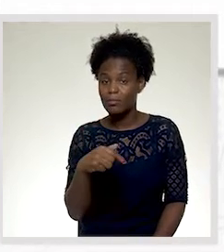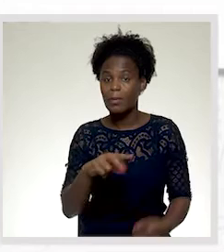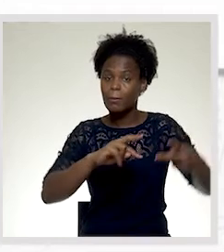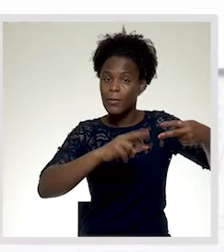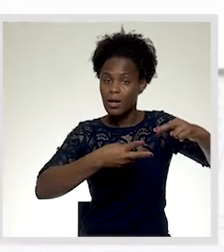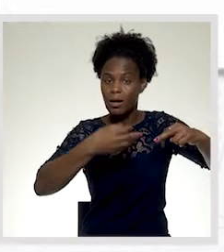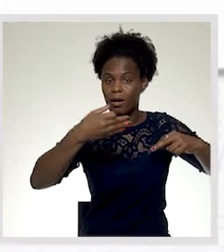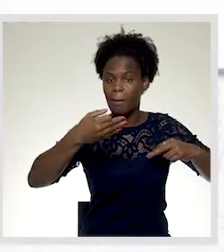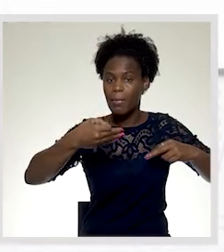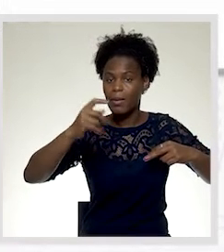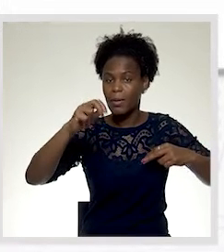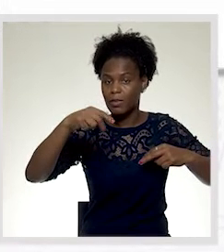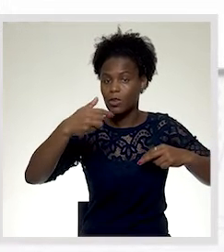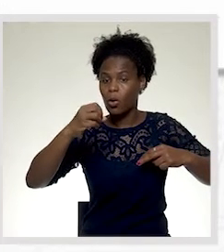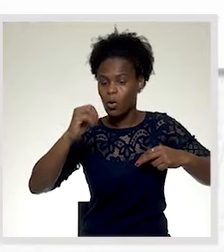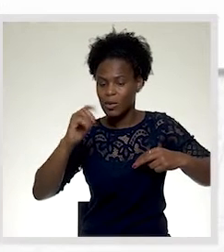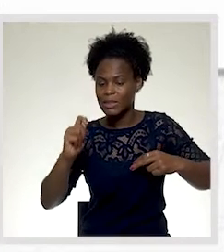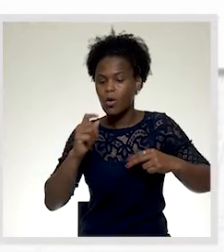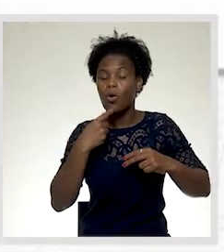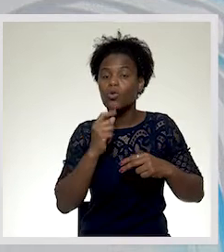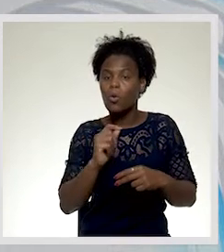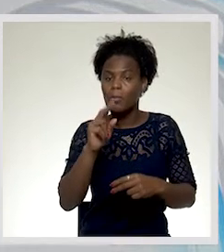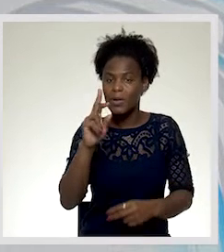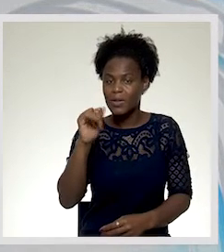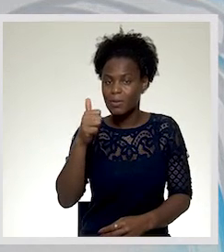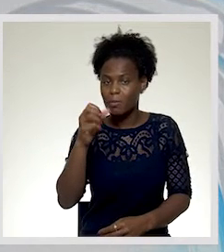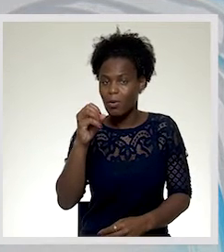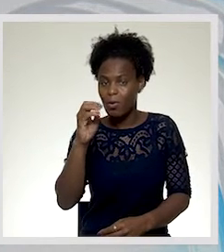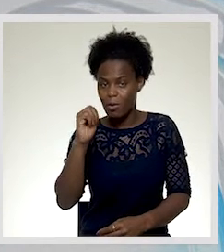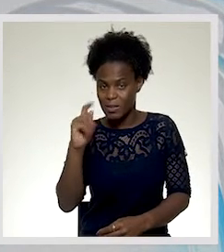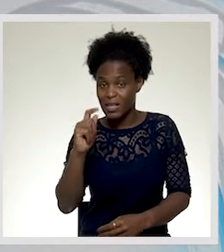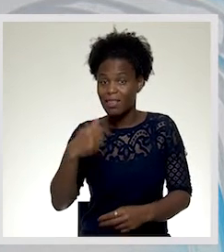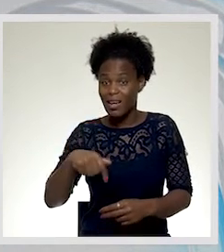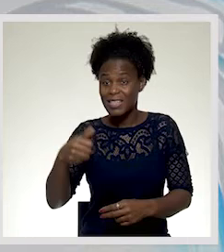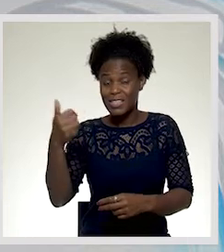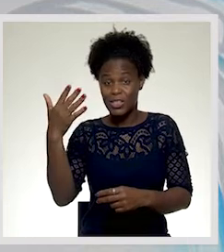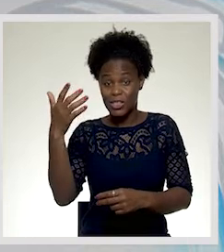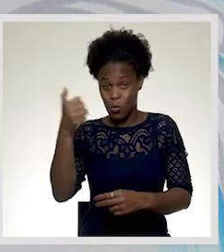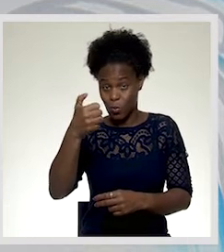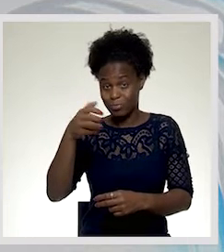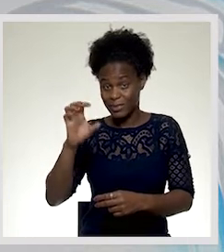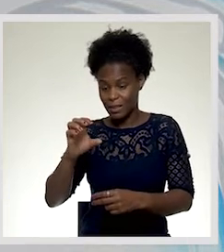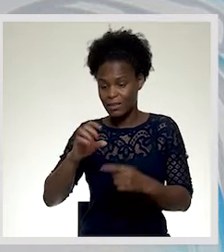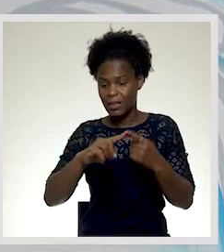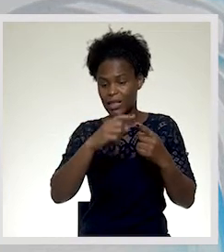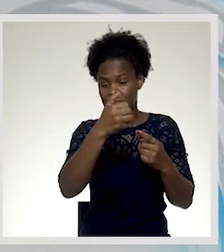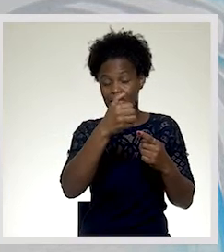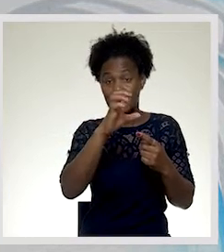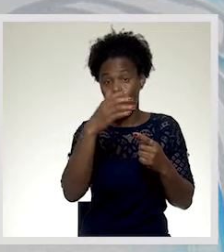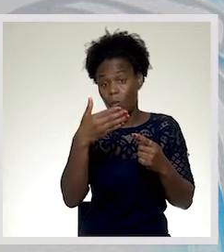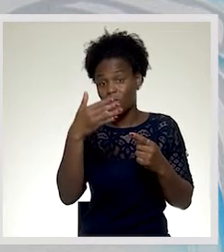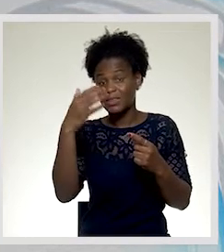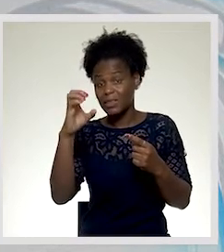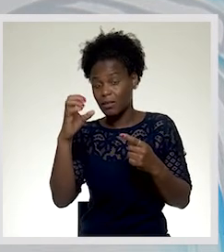uma molécula de pentose, que é uma ribose, como vocês podem ver aqui, que contém 5 carbono também. Temos aqui o carbono 1, o